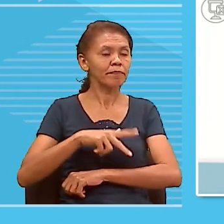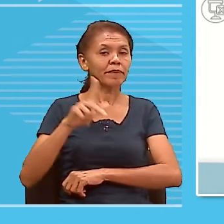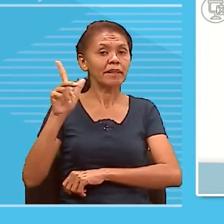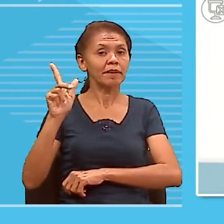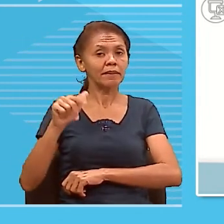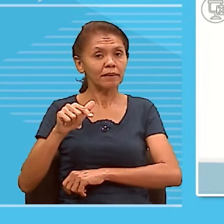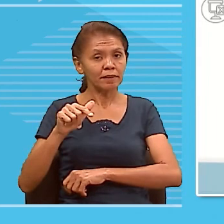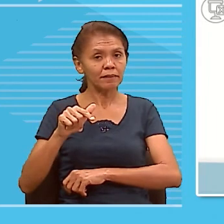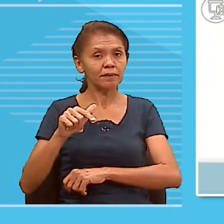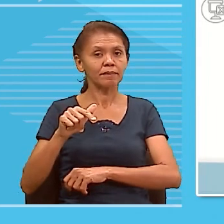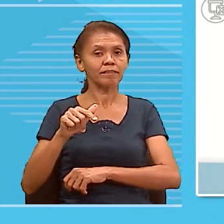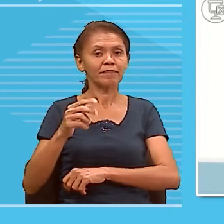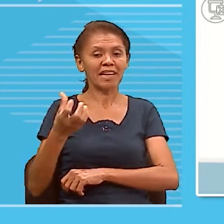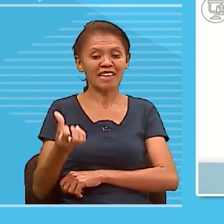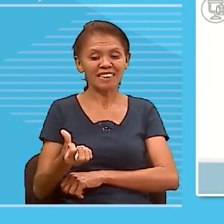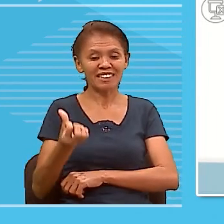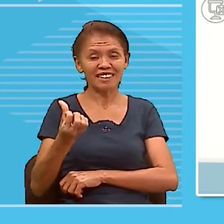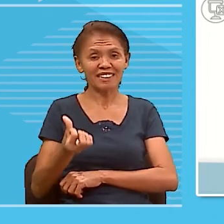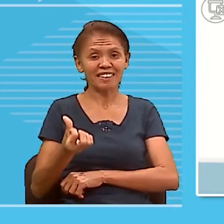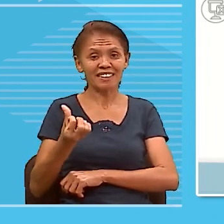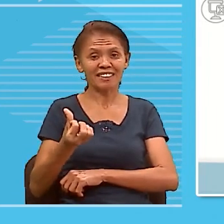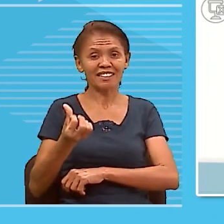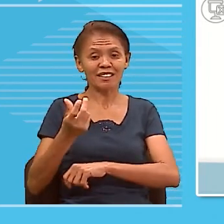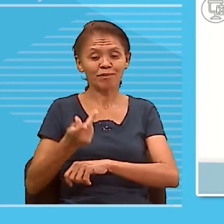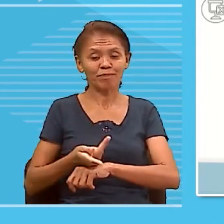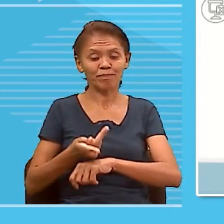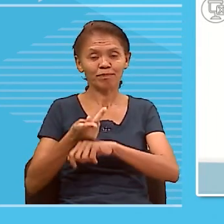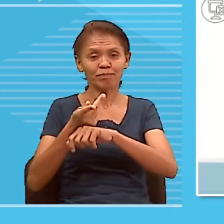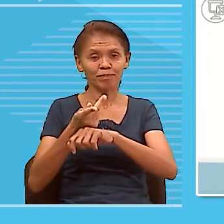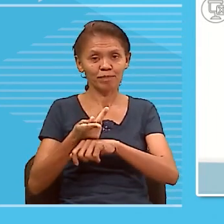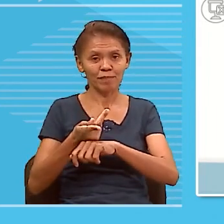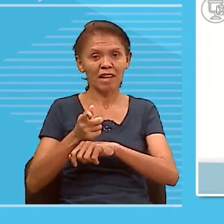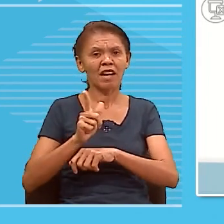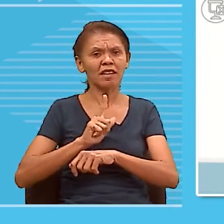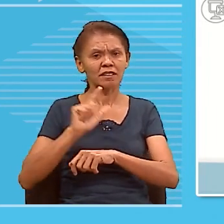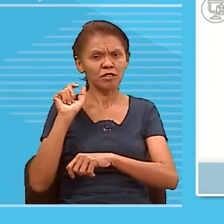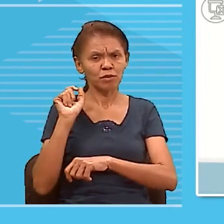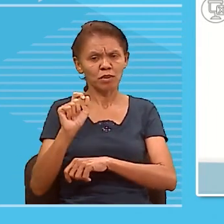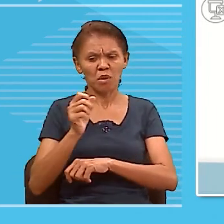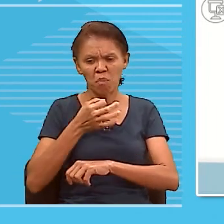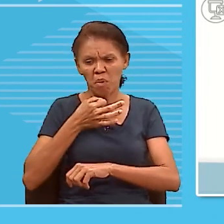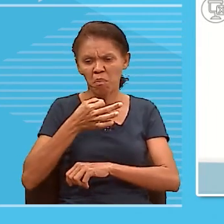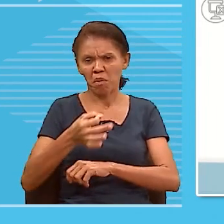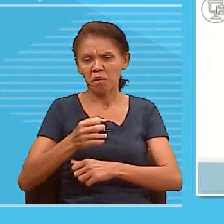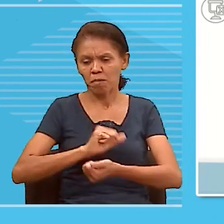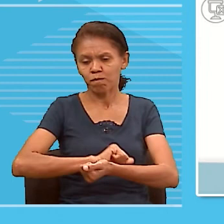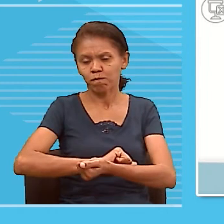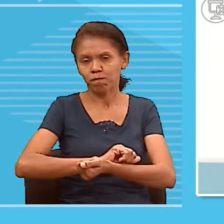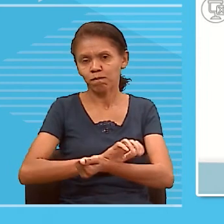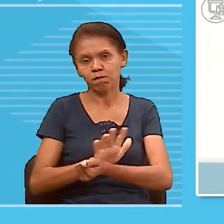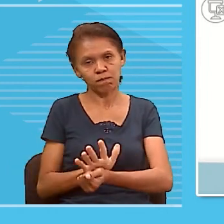mesmo sendo a sexta geral ainda houve comentários racistas né